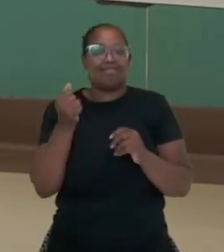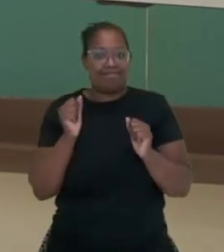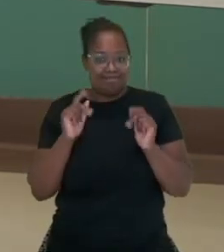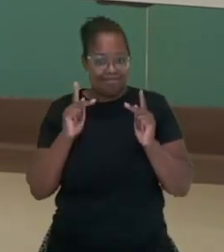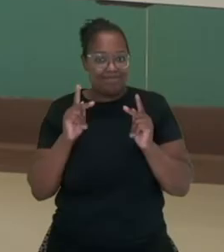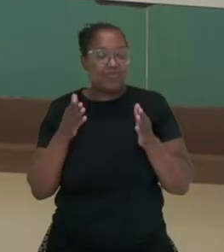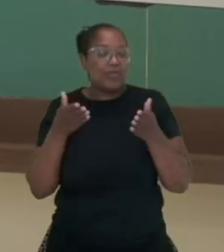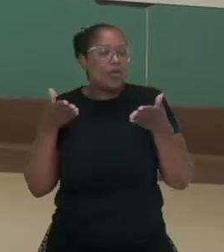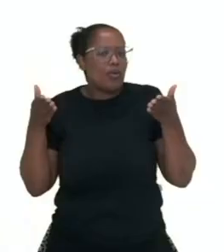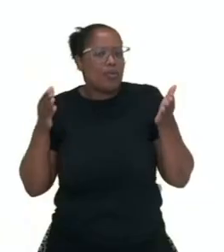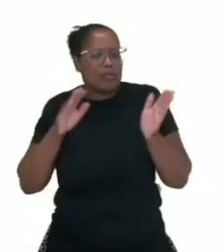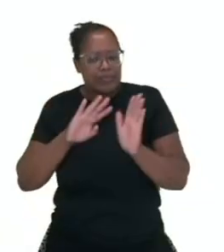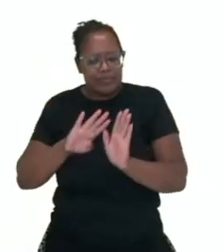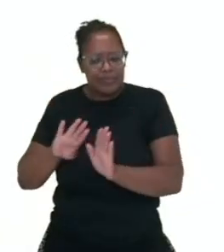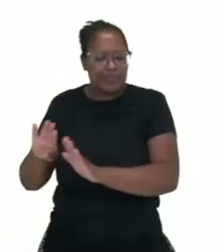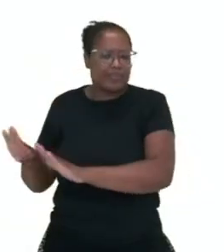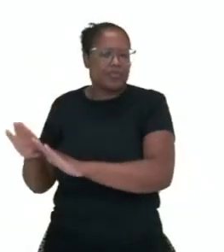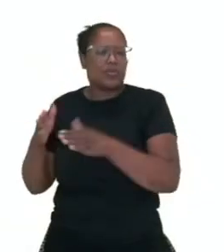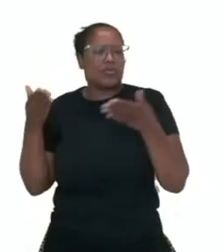Atualmente,